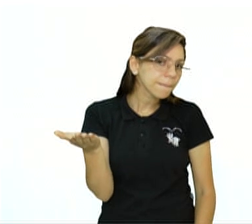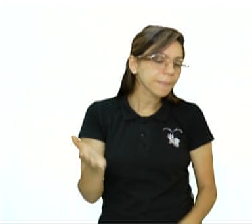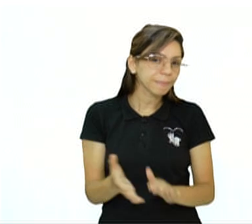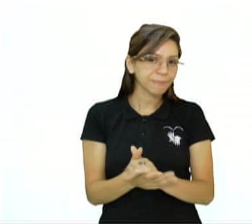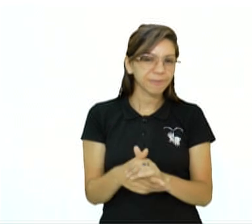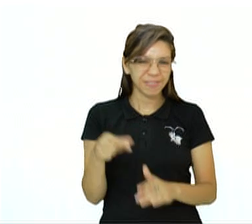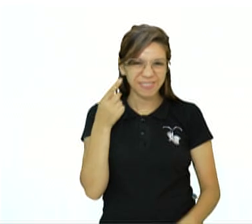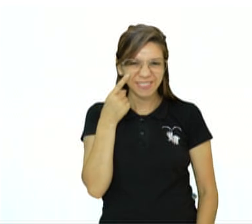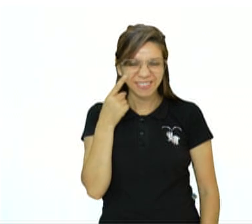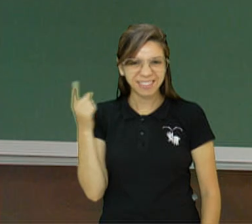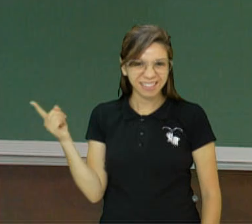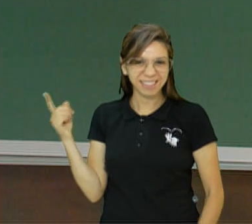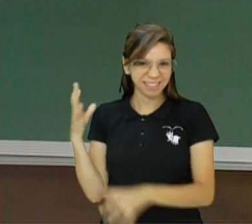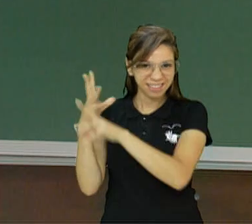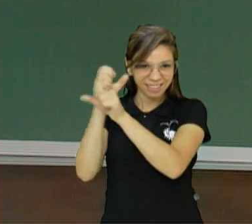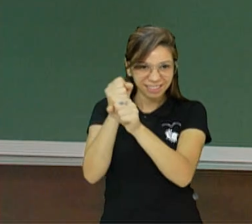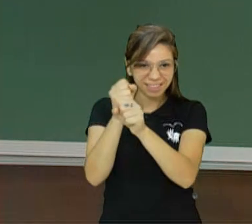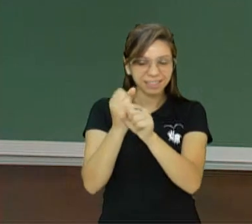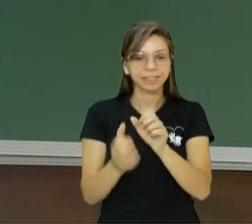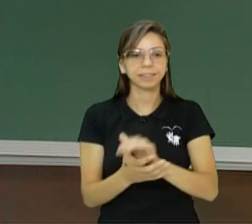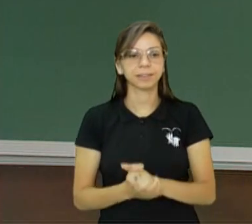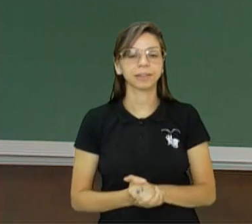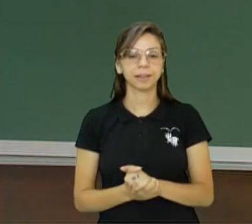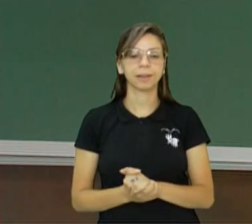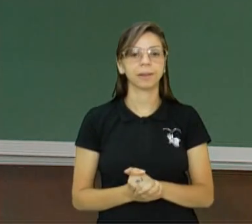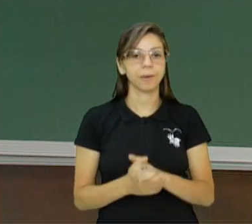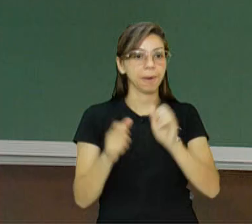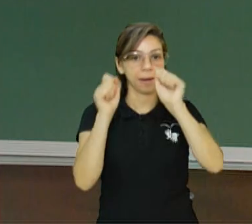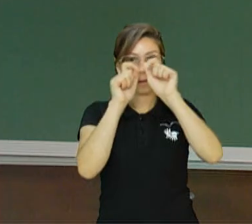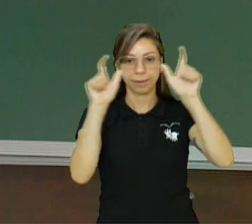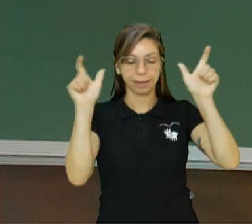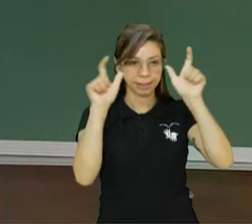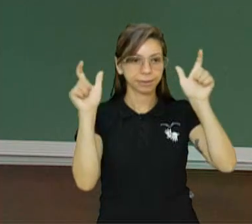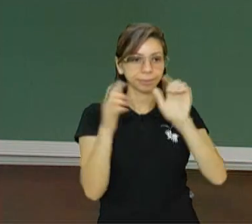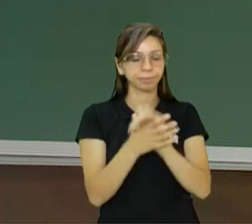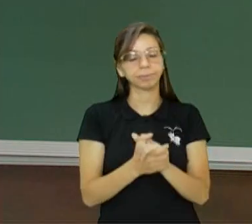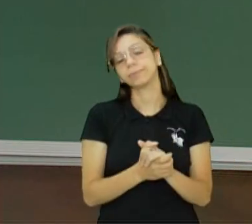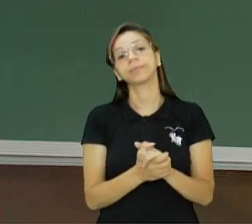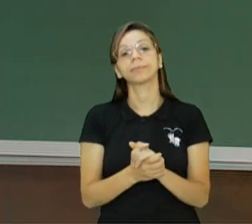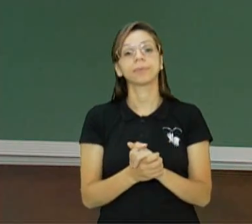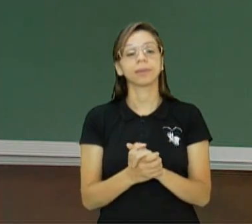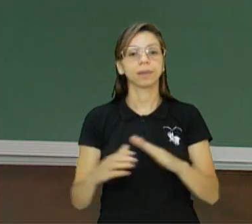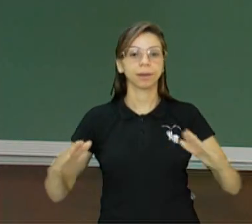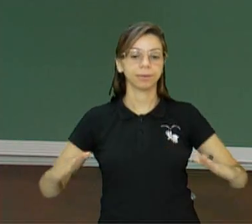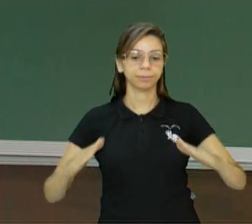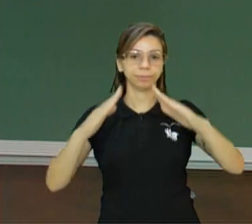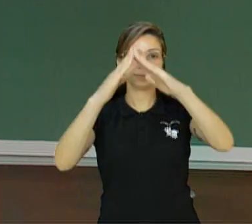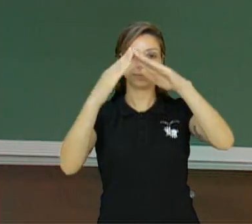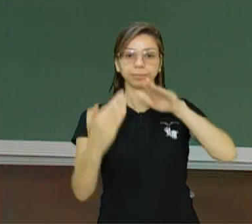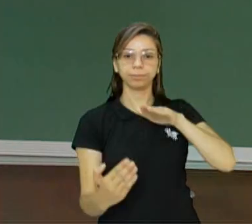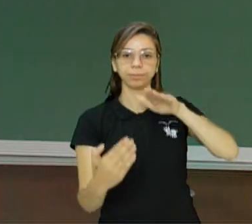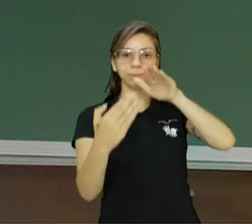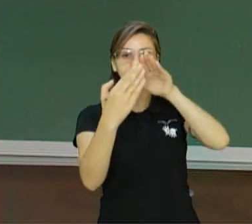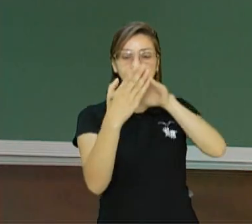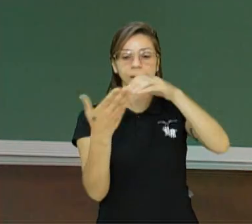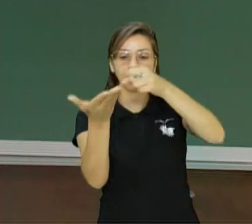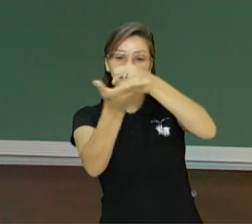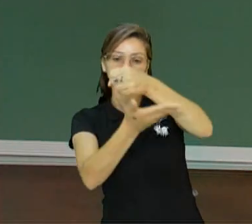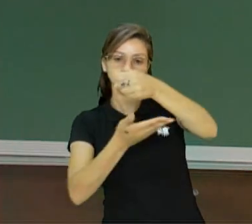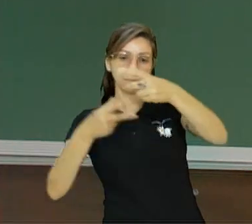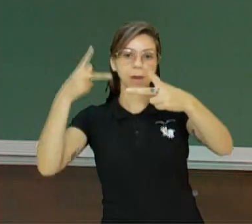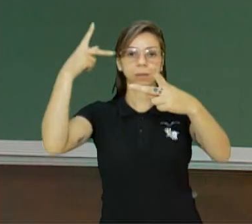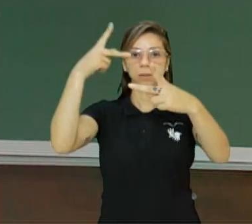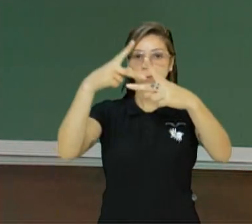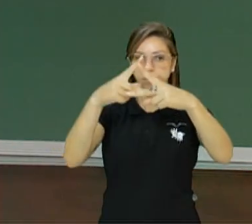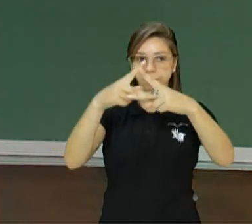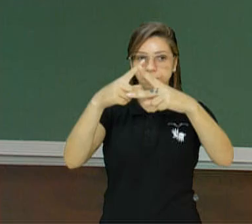Vamos olhar um por um e retomar? Presta atenção então. Pirâmide de base triangular. Então, nós temos aqui,